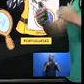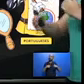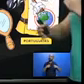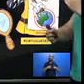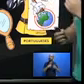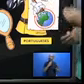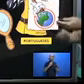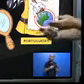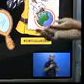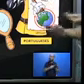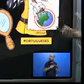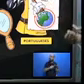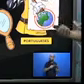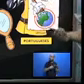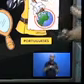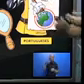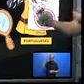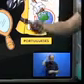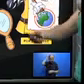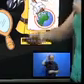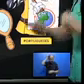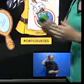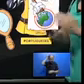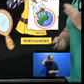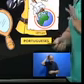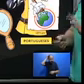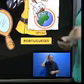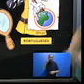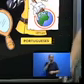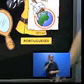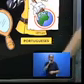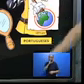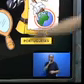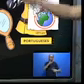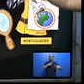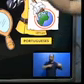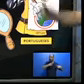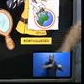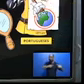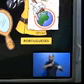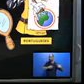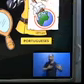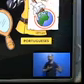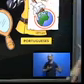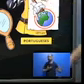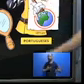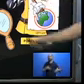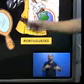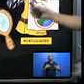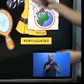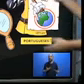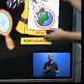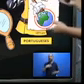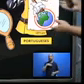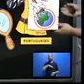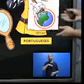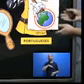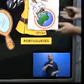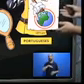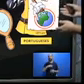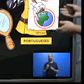os índios iam tentar defender e acabar entrando em guerra. Aí o que os portugueses fizeram? Eles